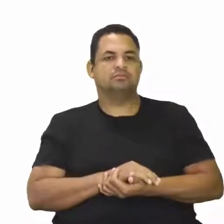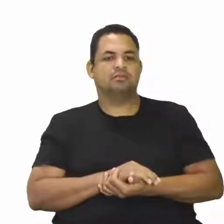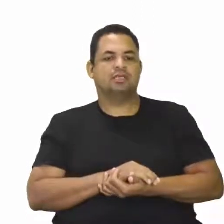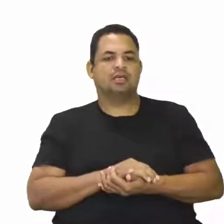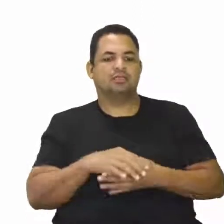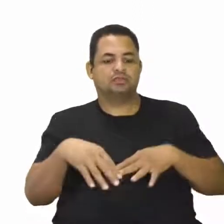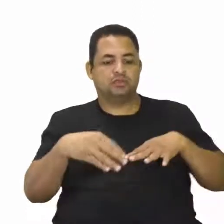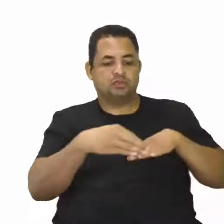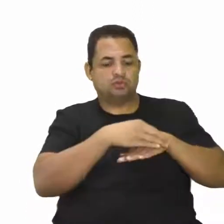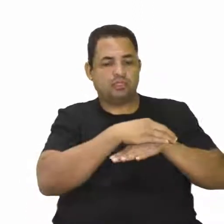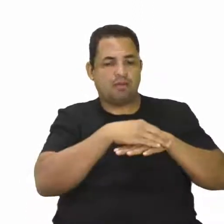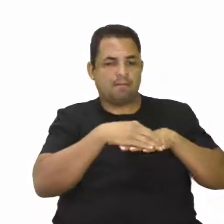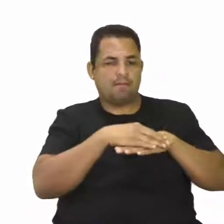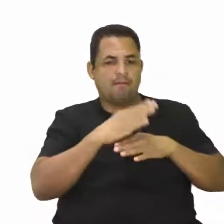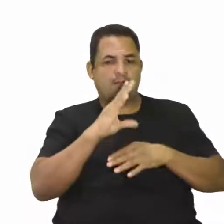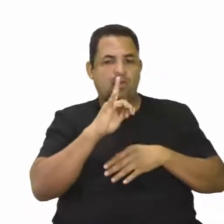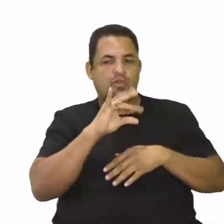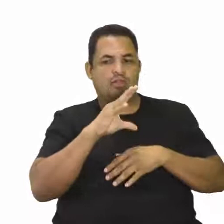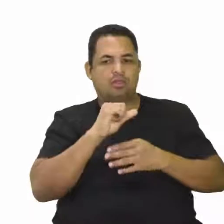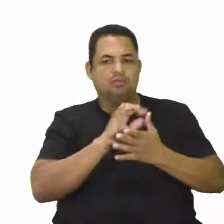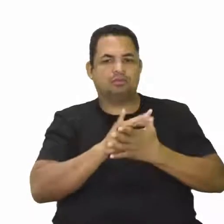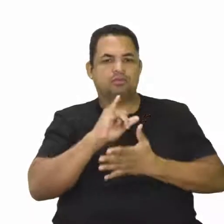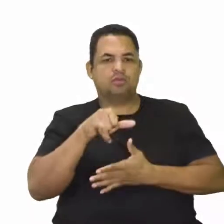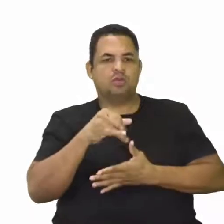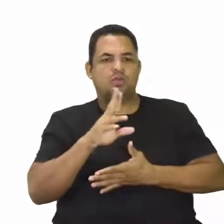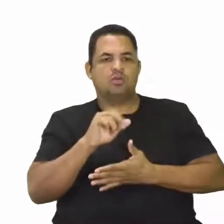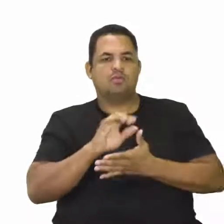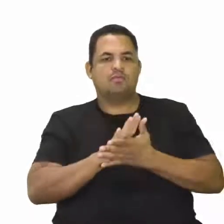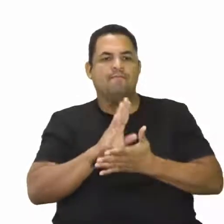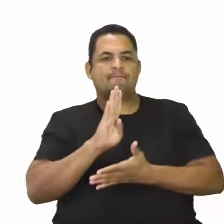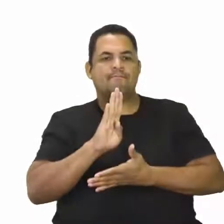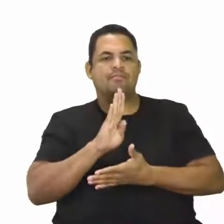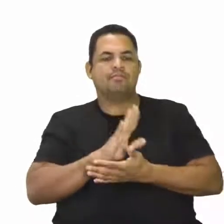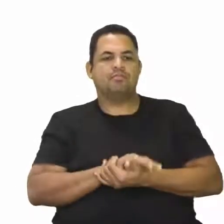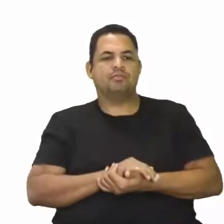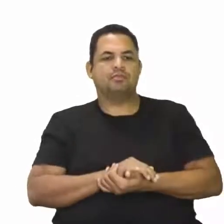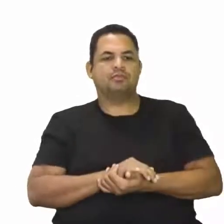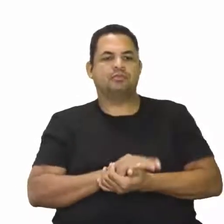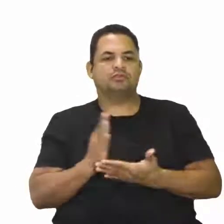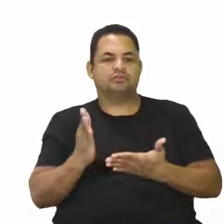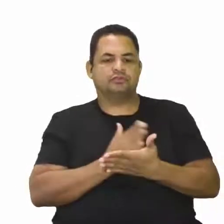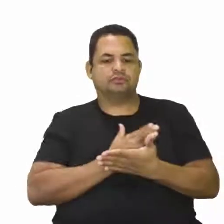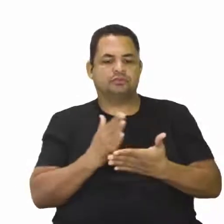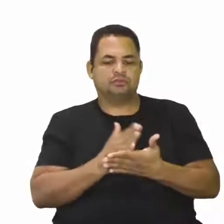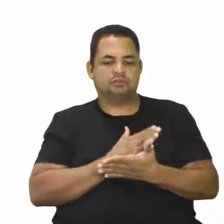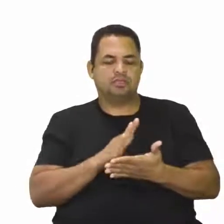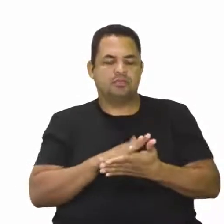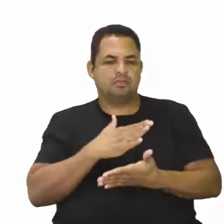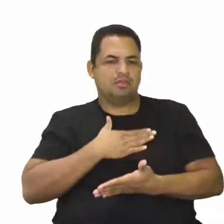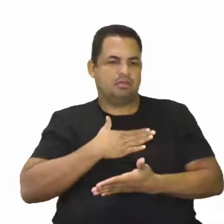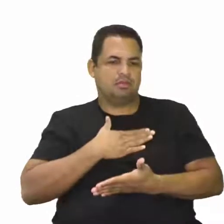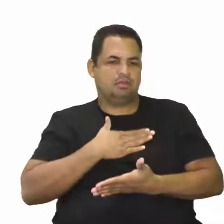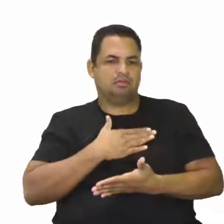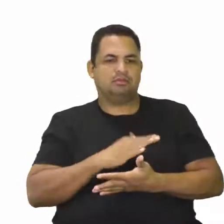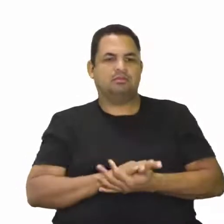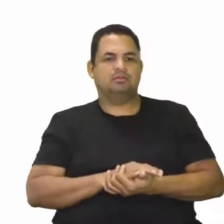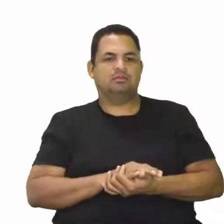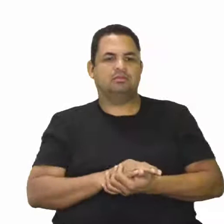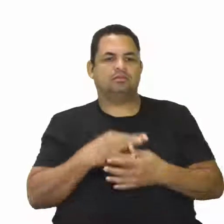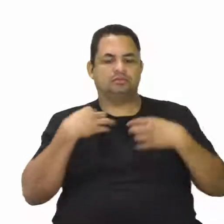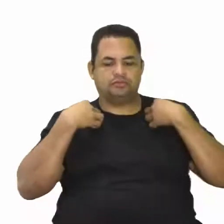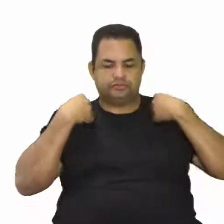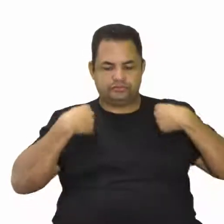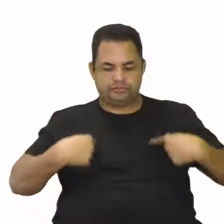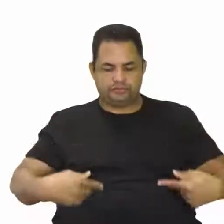Juan. B. Estes libros son míos. C. Esses